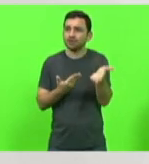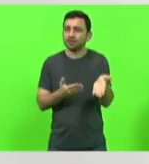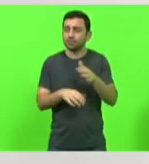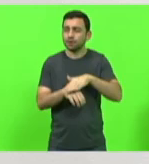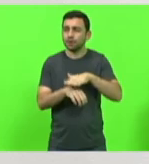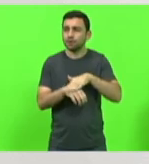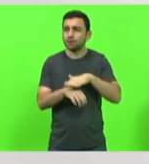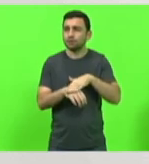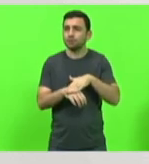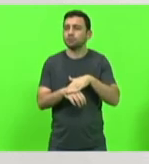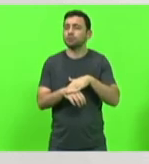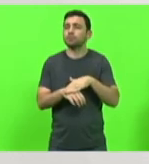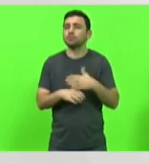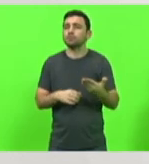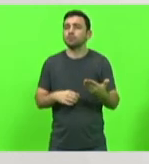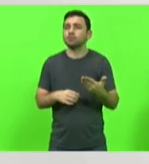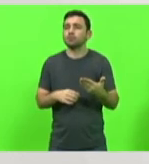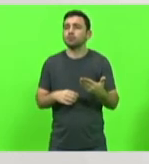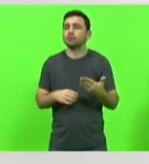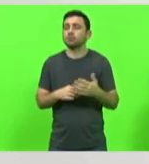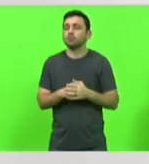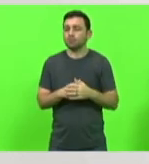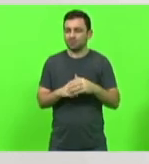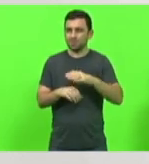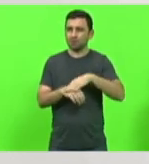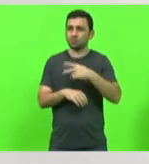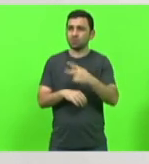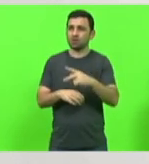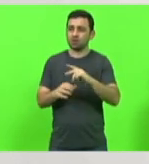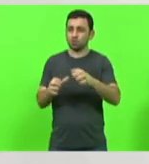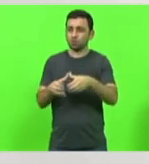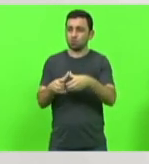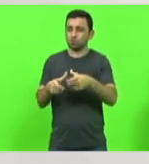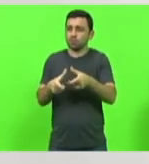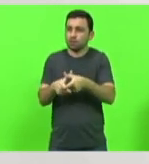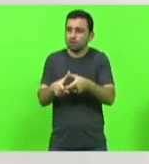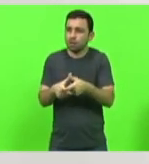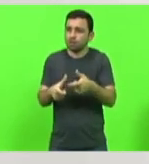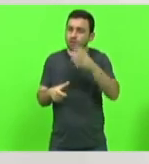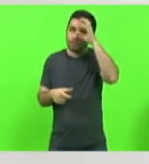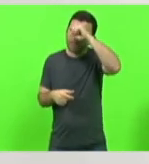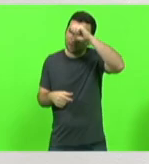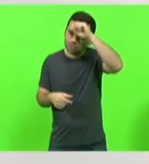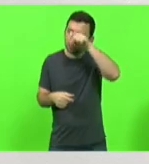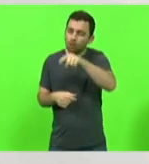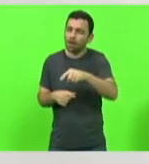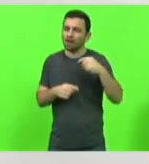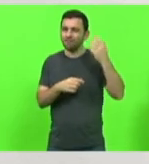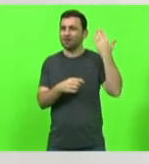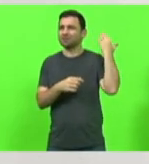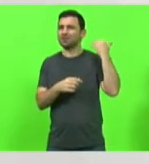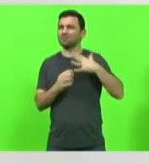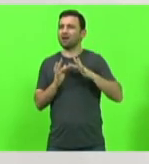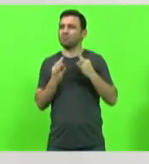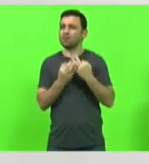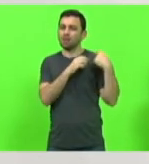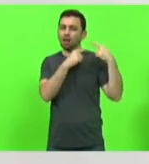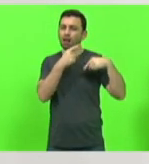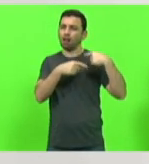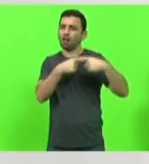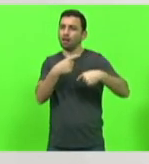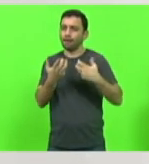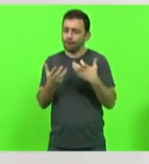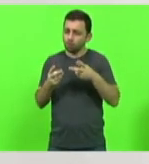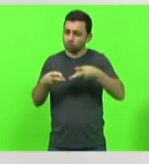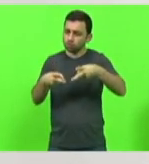de leite cru pelo pequeno produtor, aquele que aprendeu com o seu avô, com o seu pai e quer manter essa